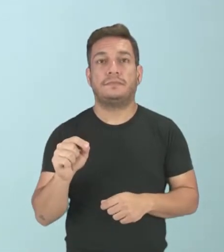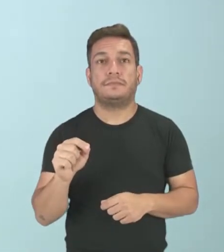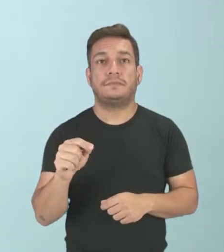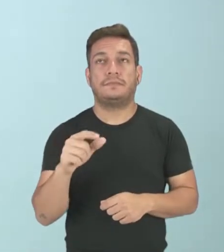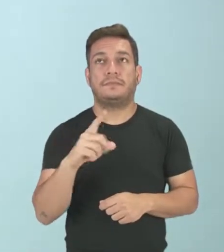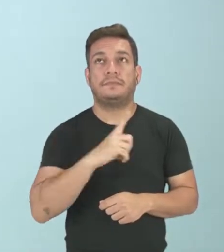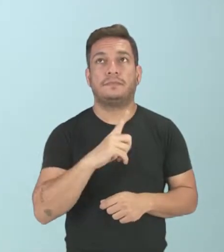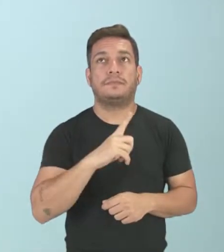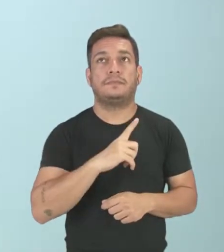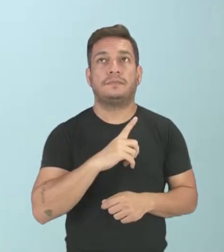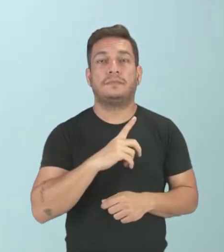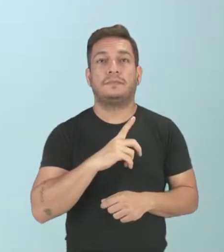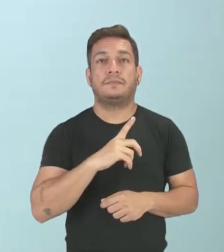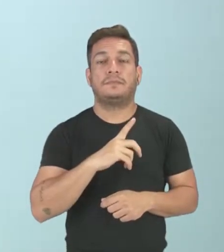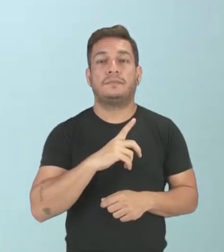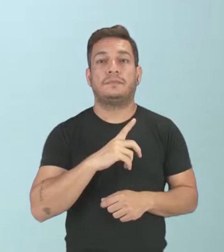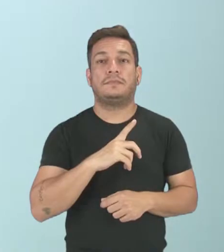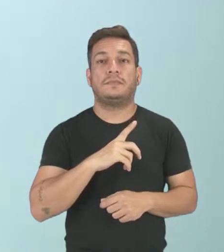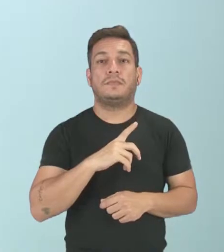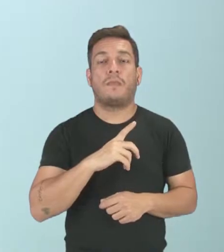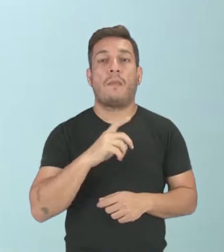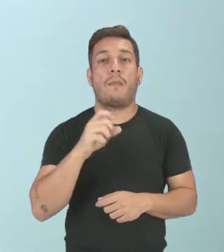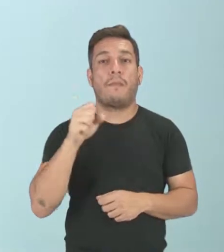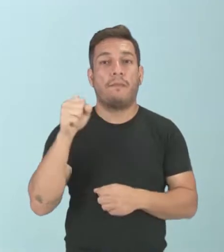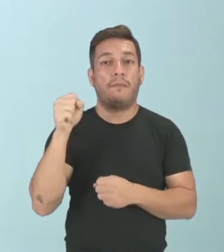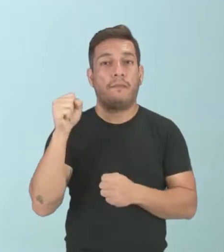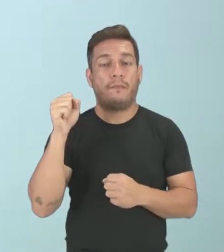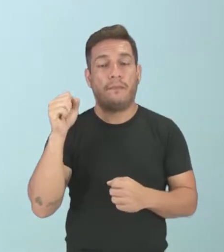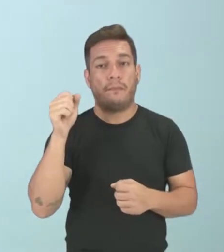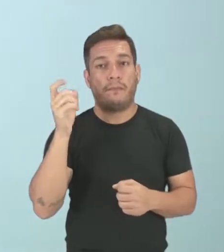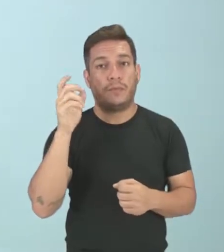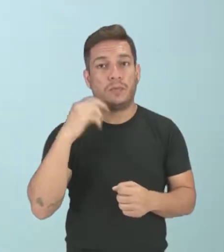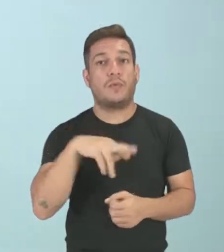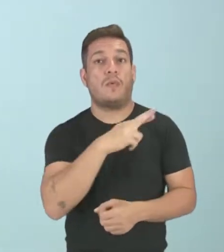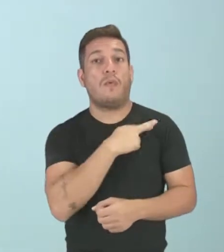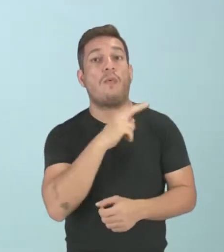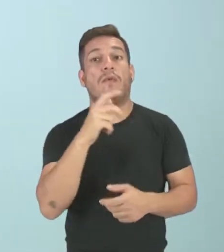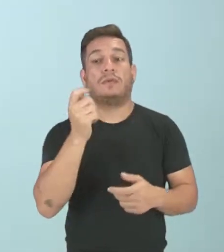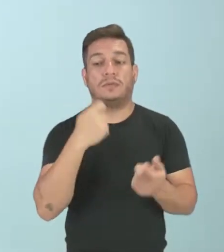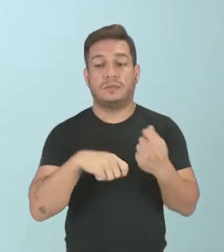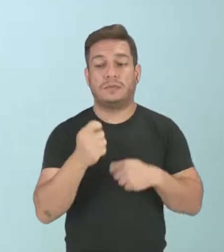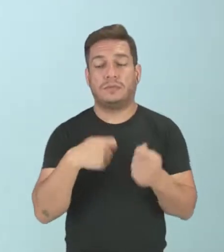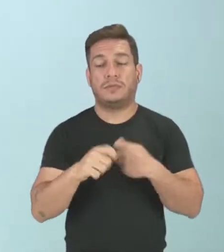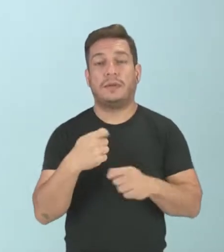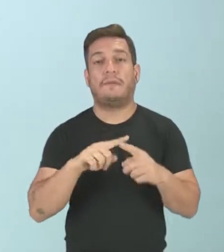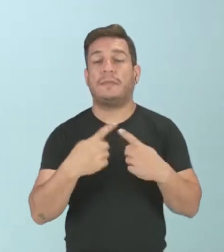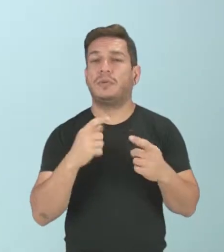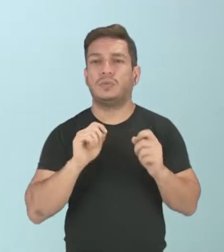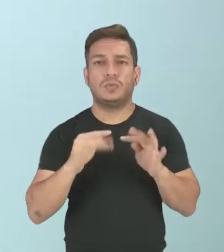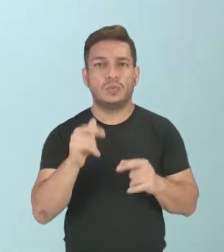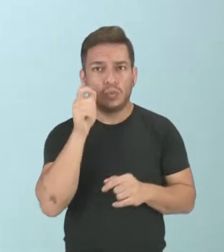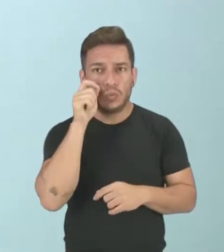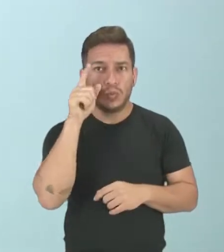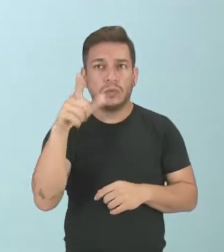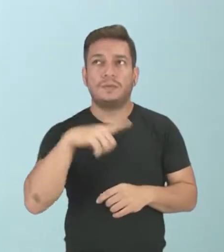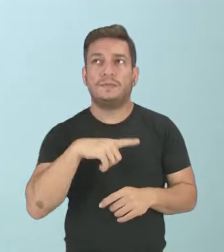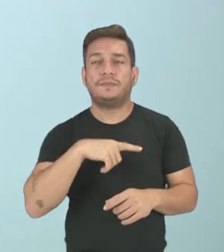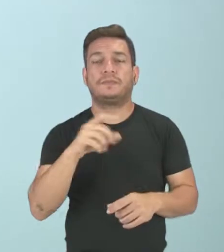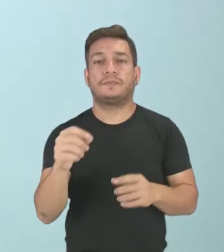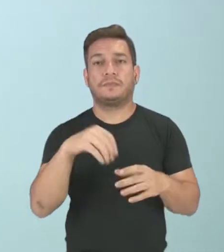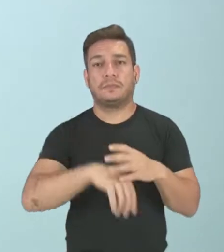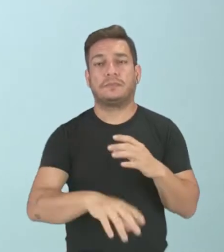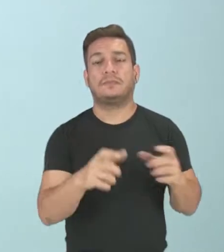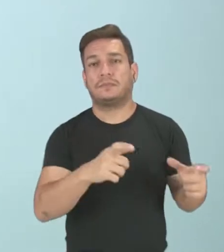eles tinham um poder de administrar, porém, todo o lucro que eles obtinham dentro